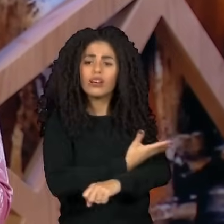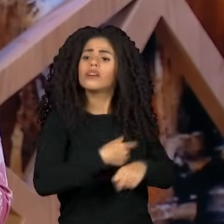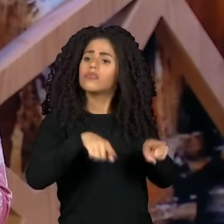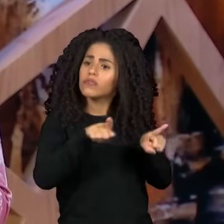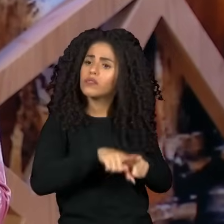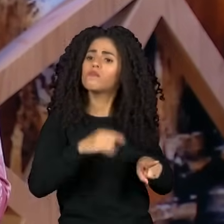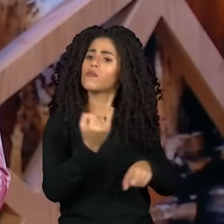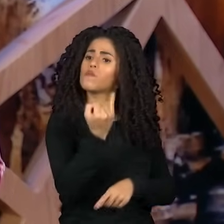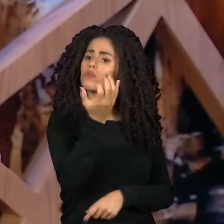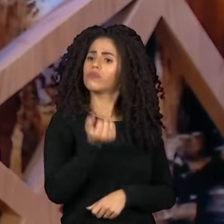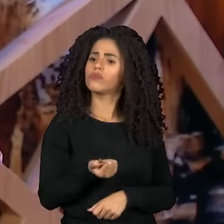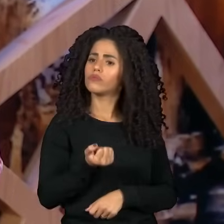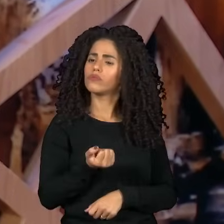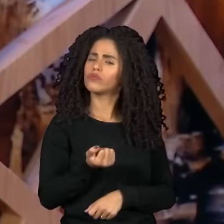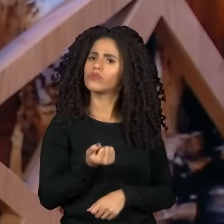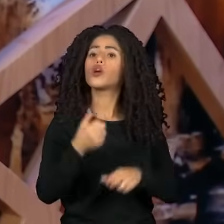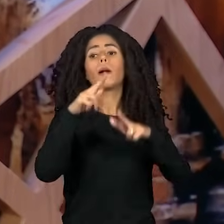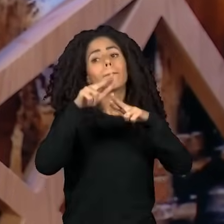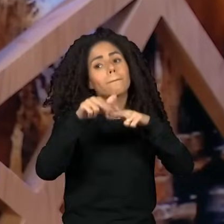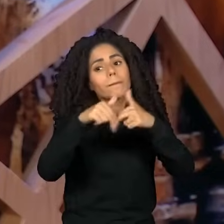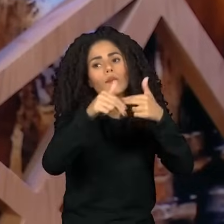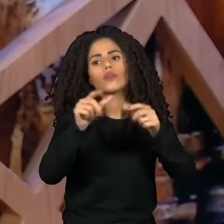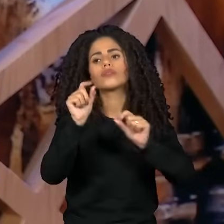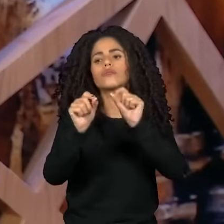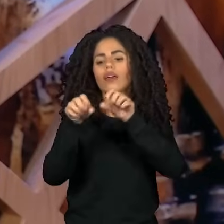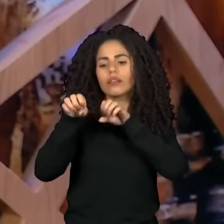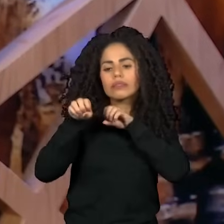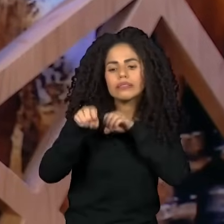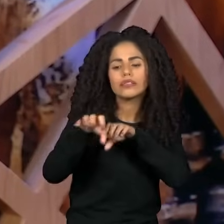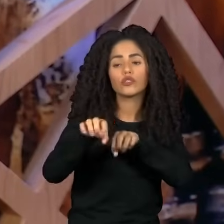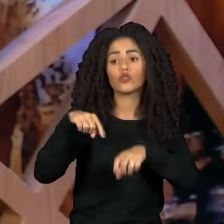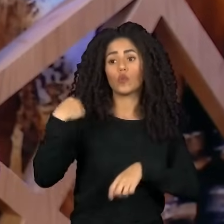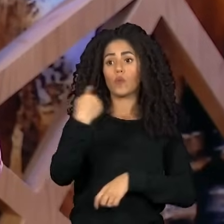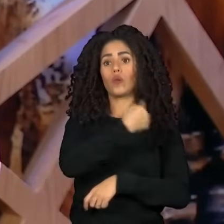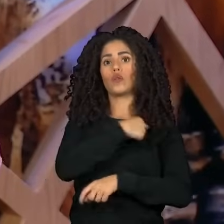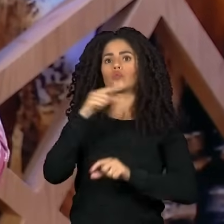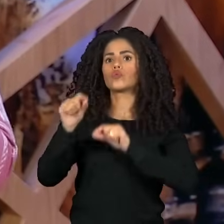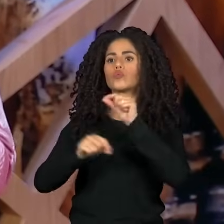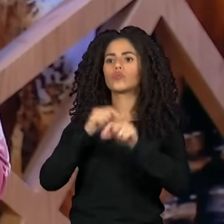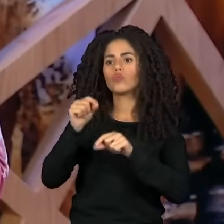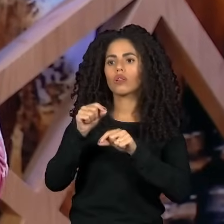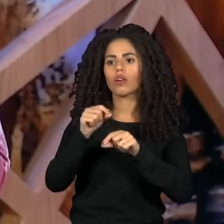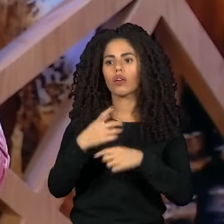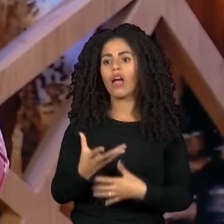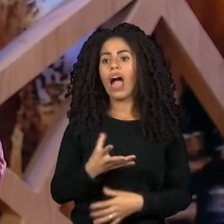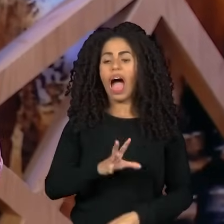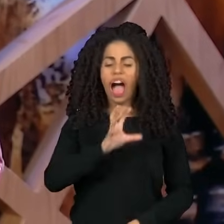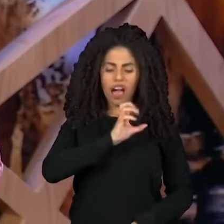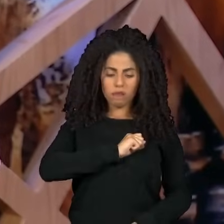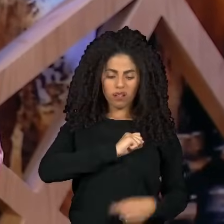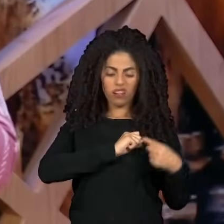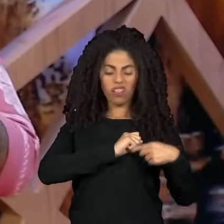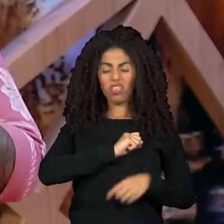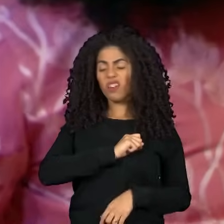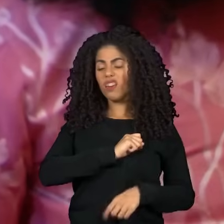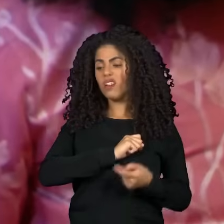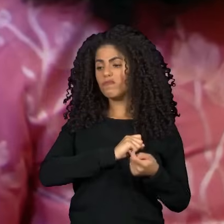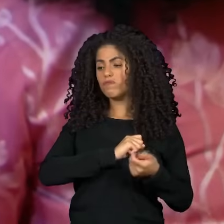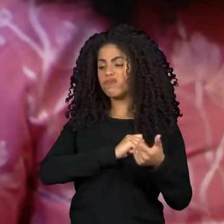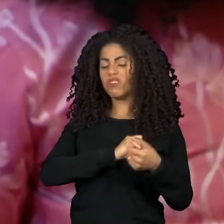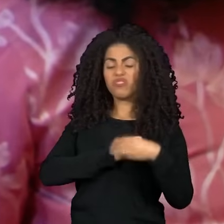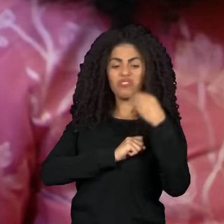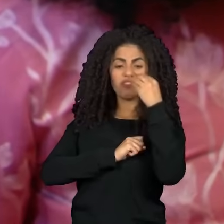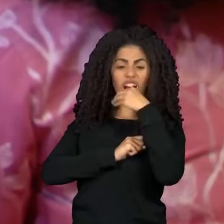essa racionalidade. Então, é por isso que foi ensinado para nós, por exemplo, que amar é uma despotência. Porque na medida que esse amor ele